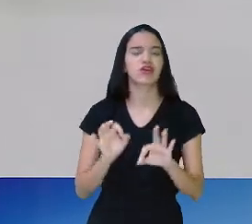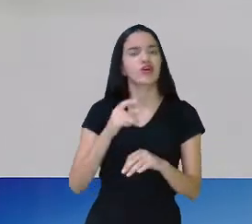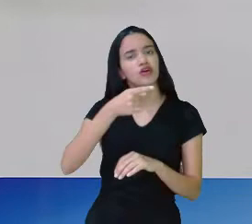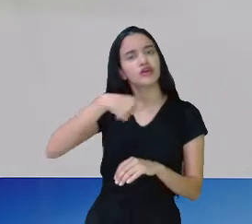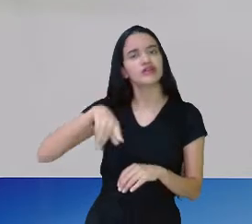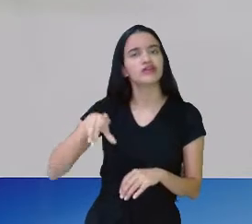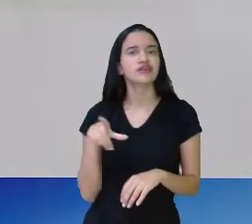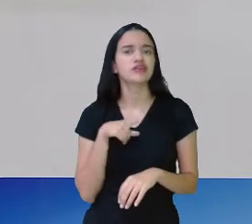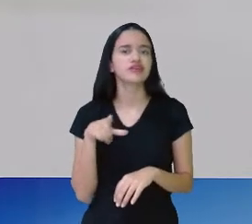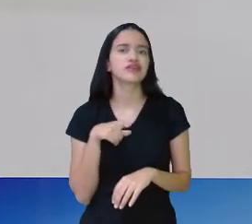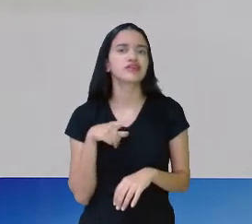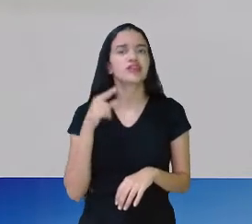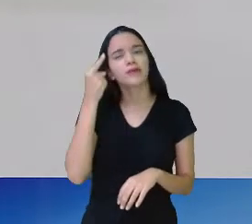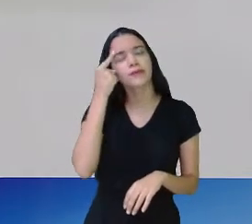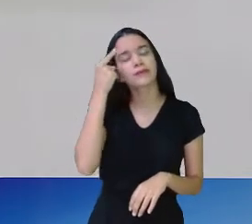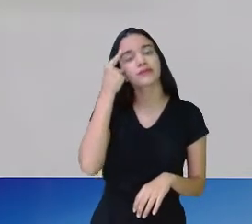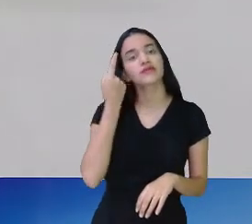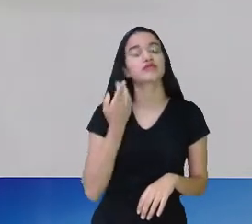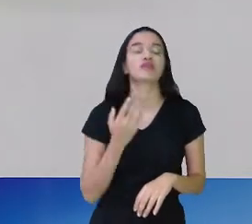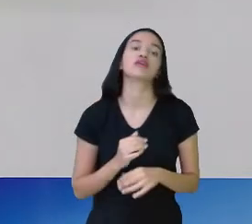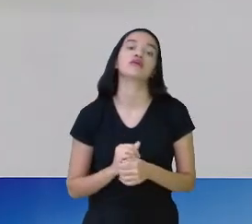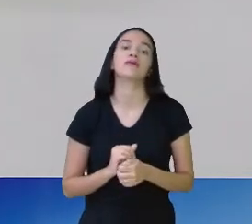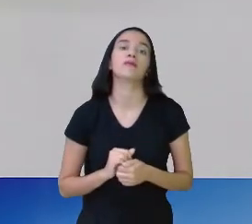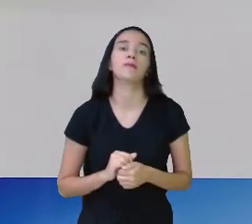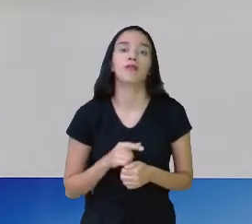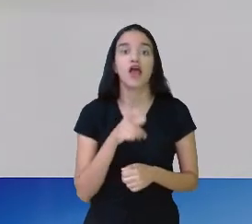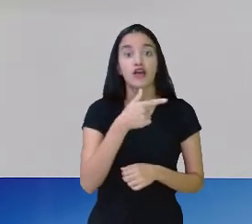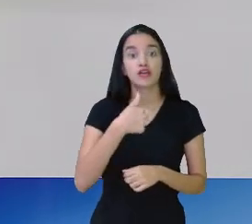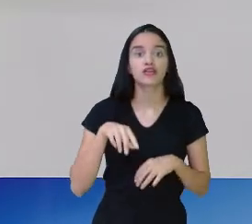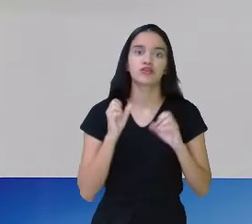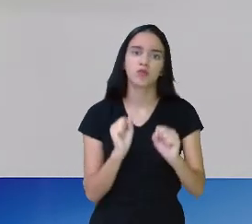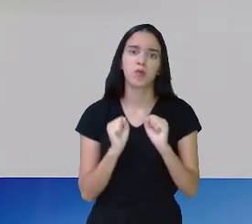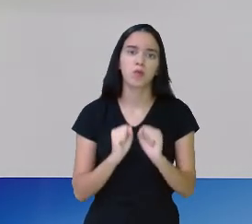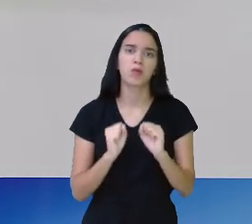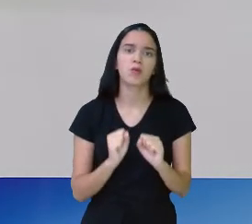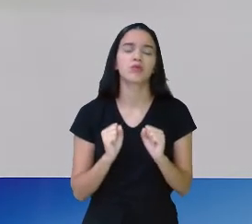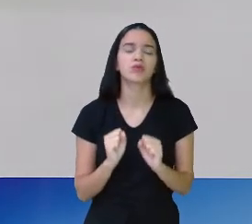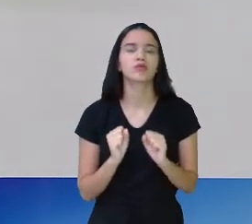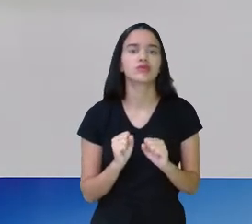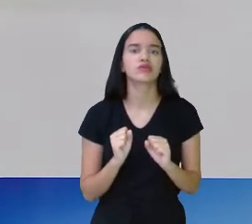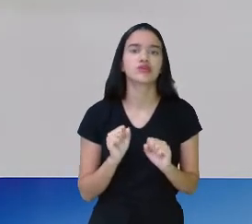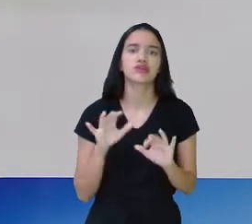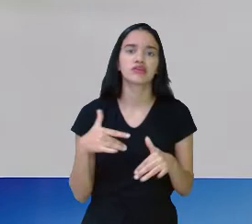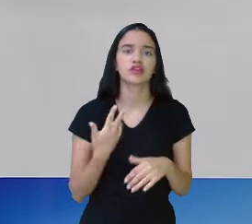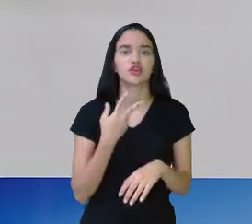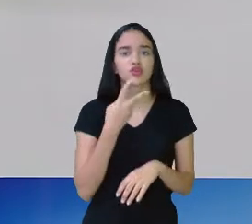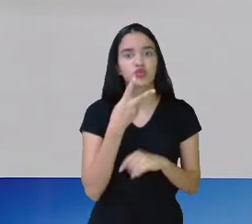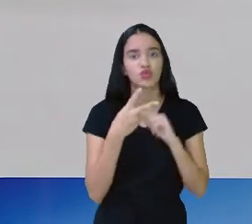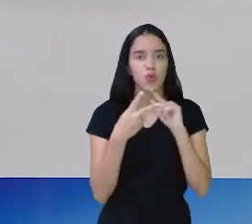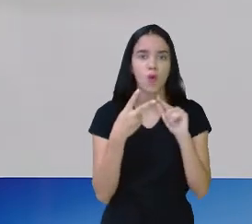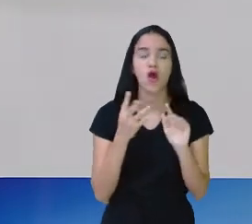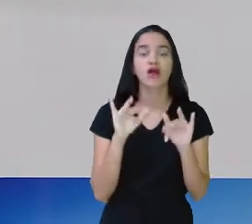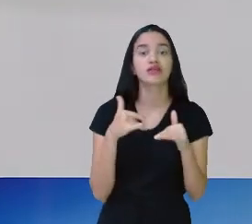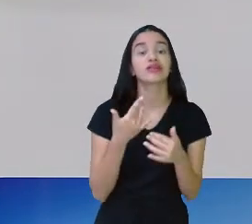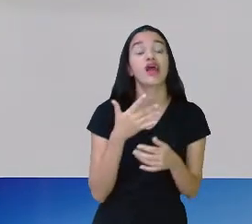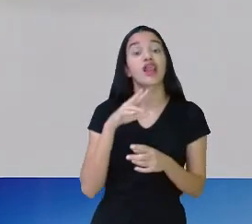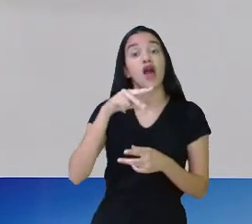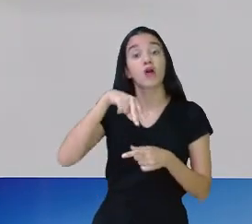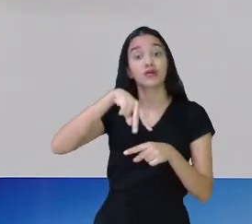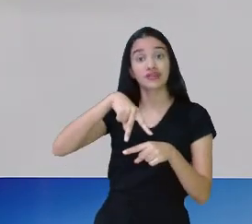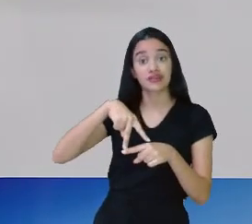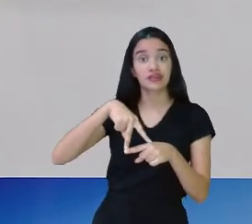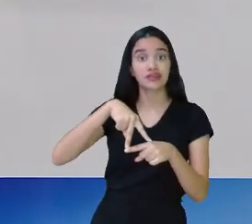vocês terem mais ou menos noção. Vocês podem, a partir de 2 figuras, no caso é o triângulo,